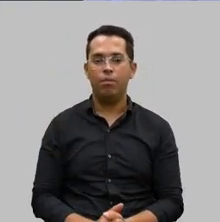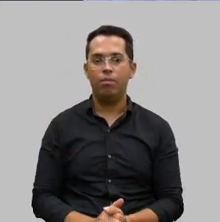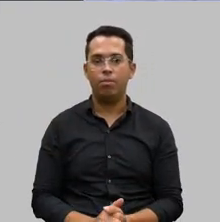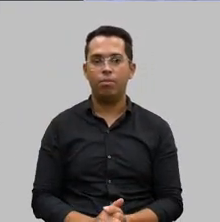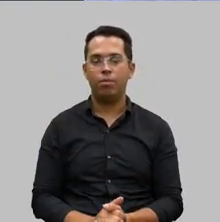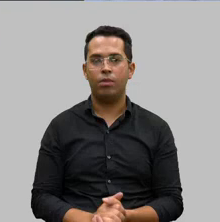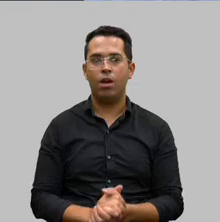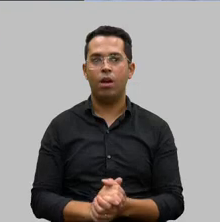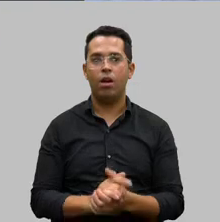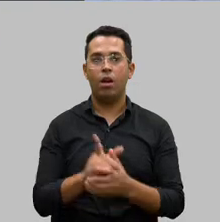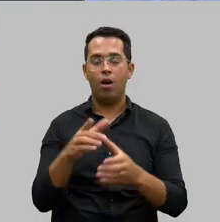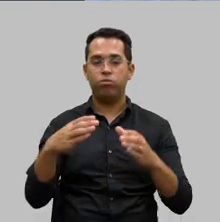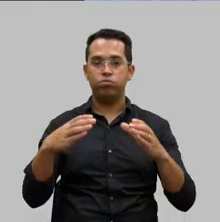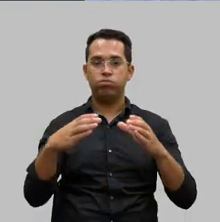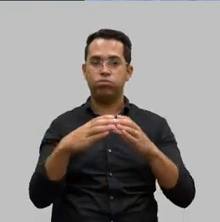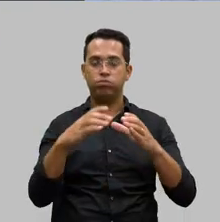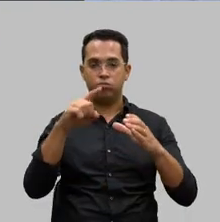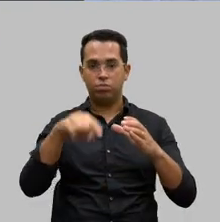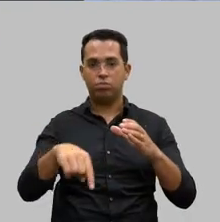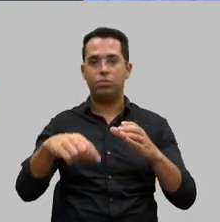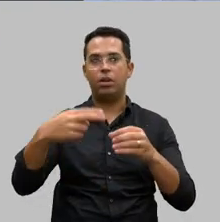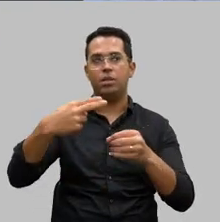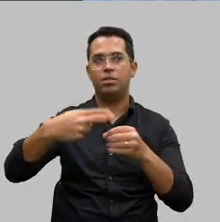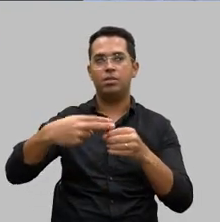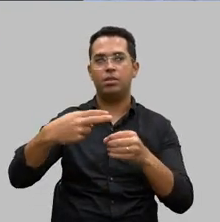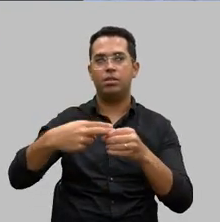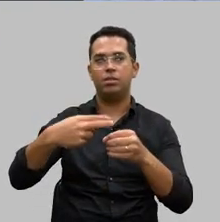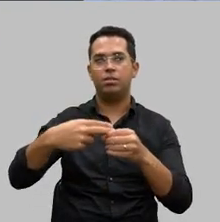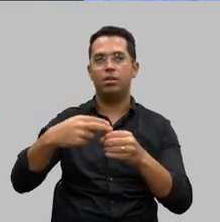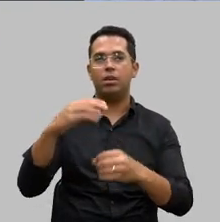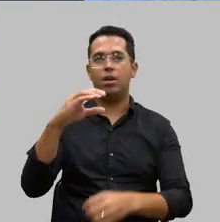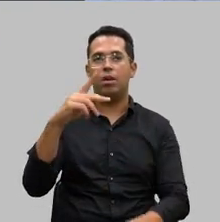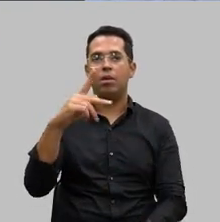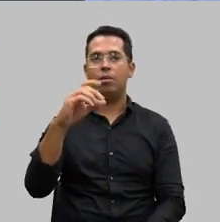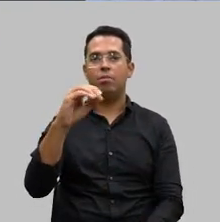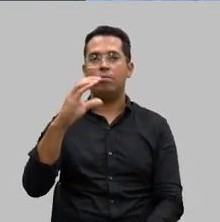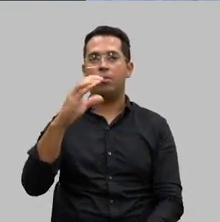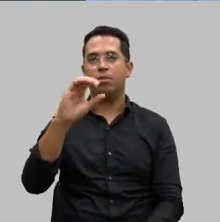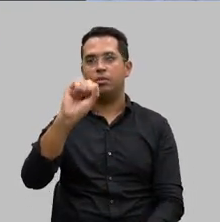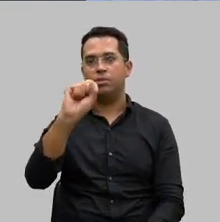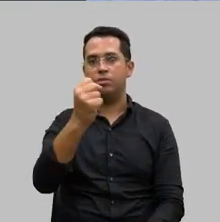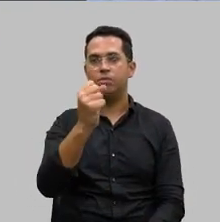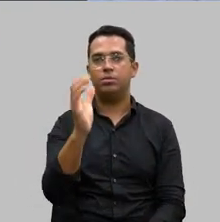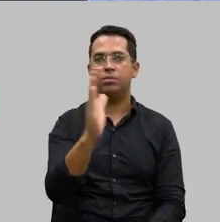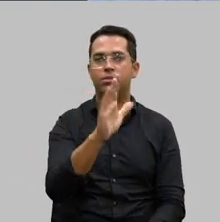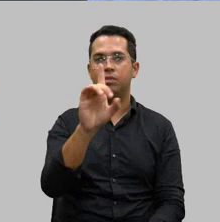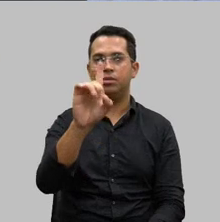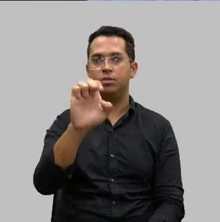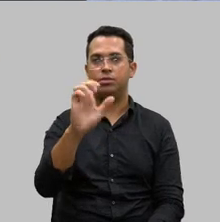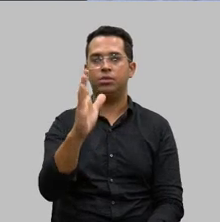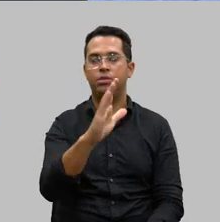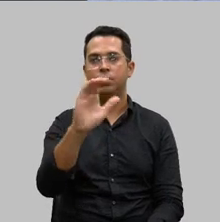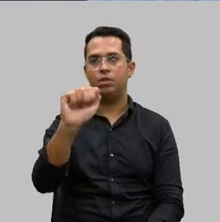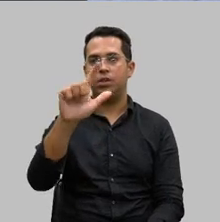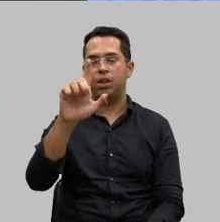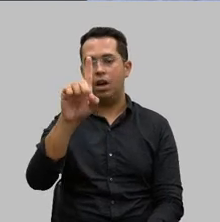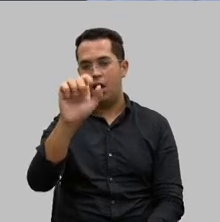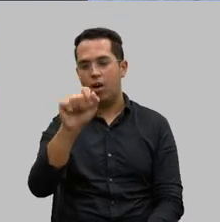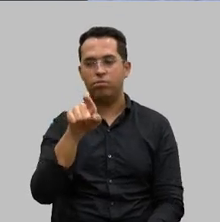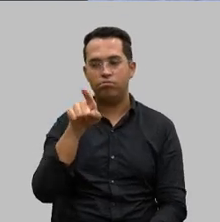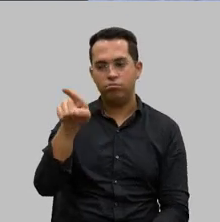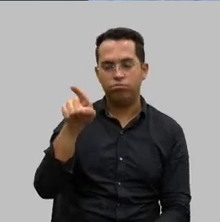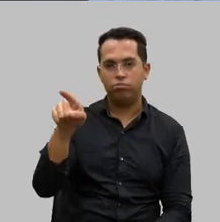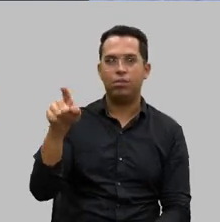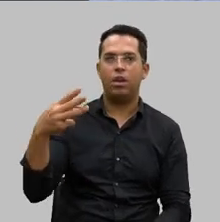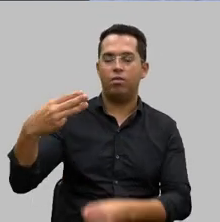cdas Iona na zona sul do município de poste Caldas que eu fui conhecer e as pessoas têm procurado hoje nós como Deputado Falam assim ó gente nós